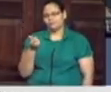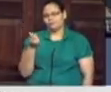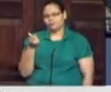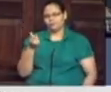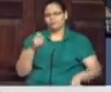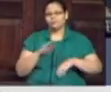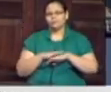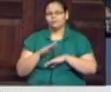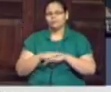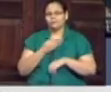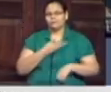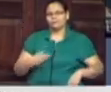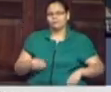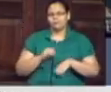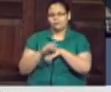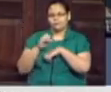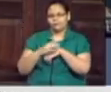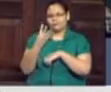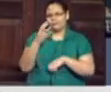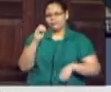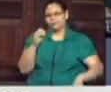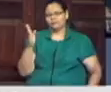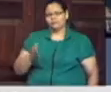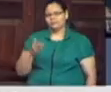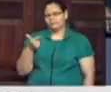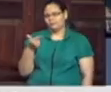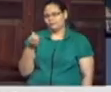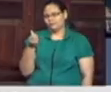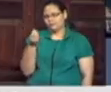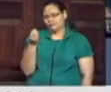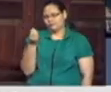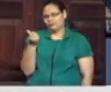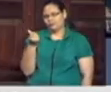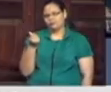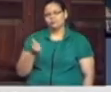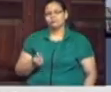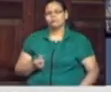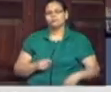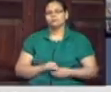Poder Executivo, mensagem número 40 de 2016.